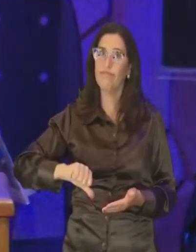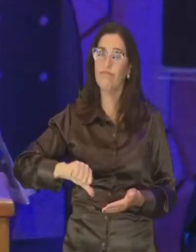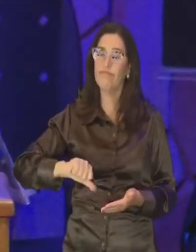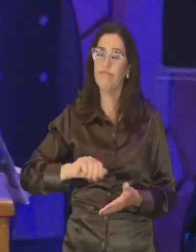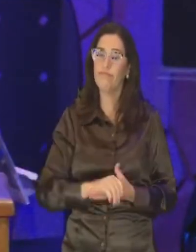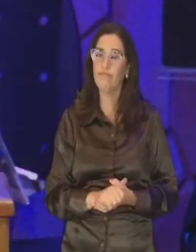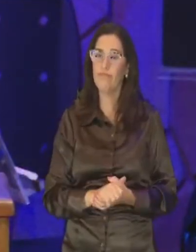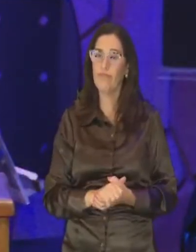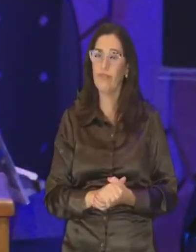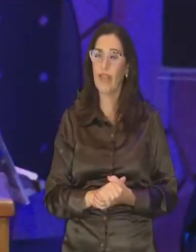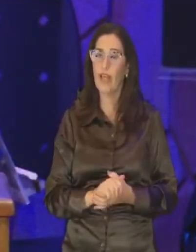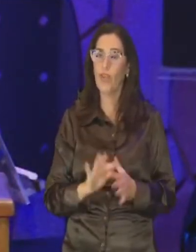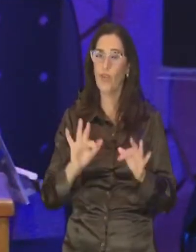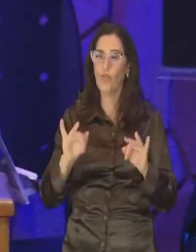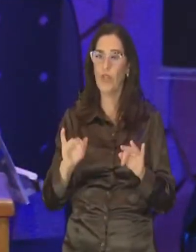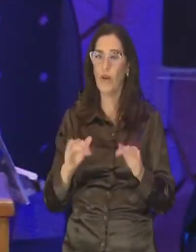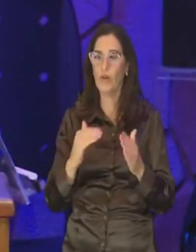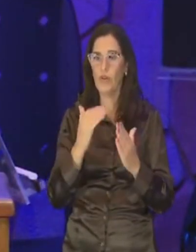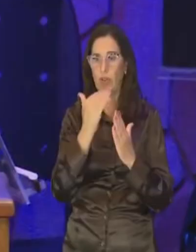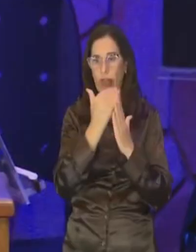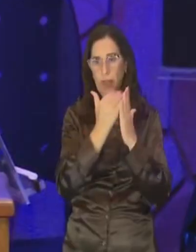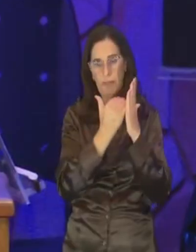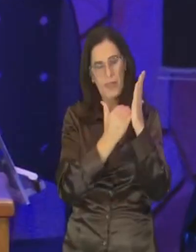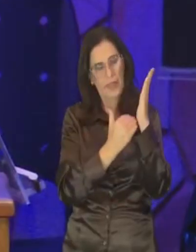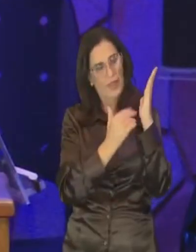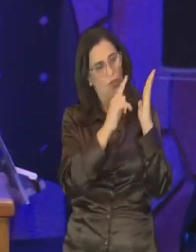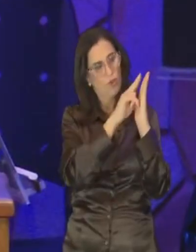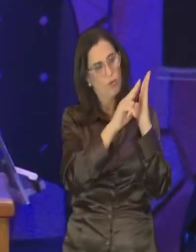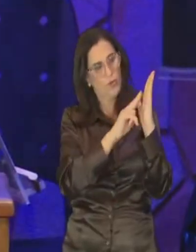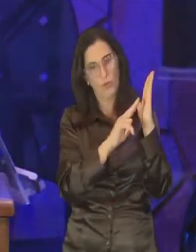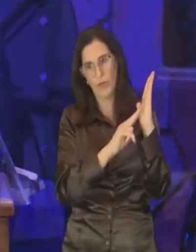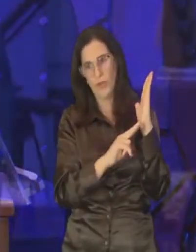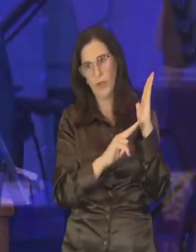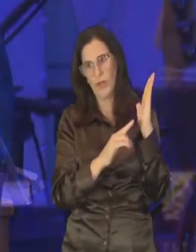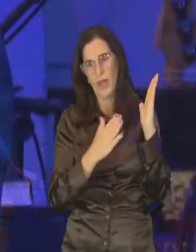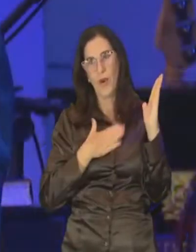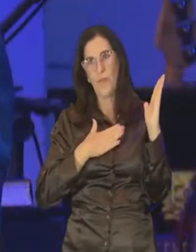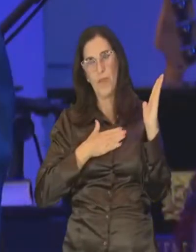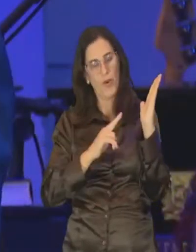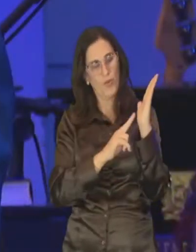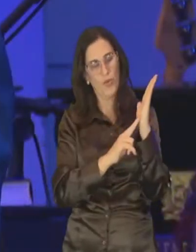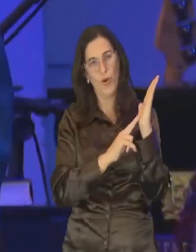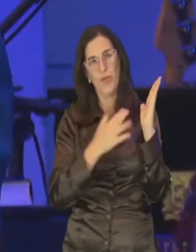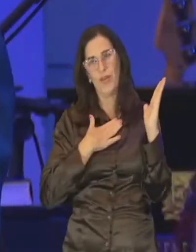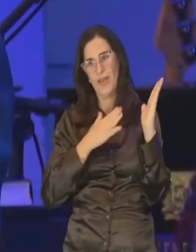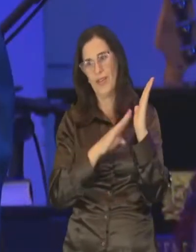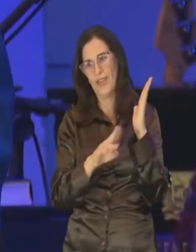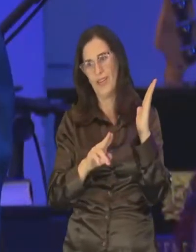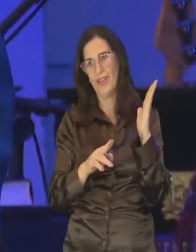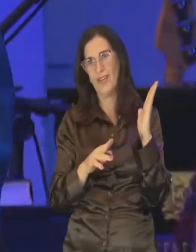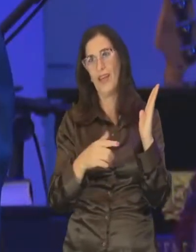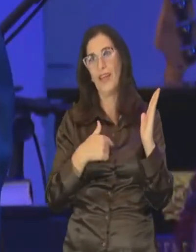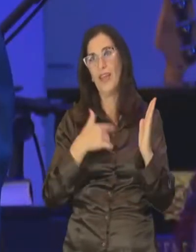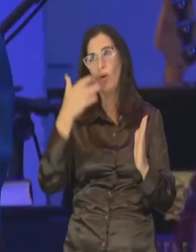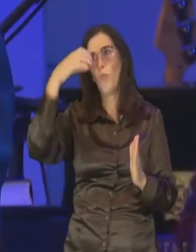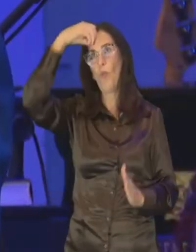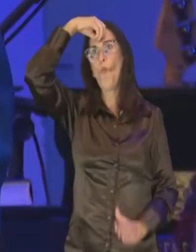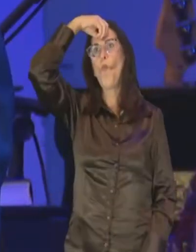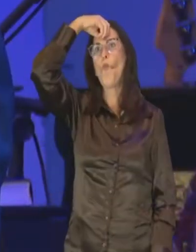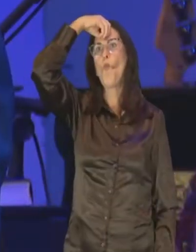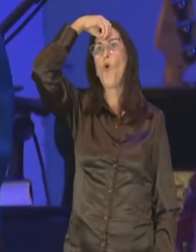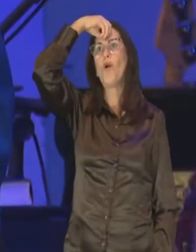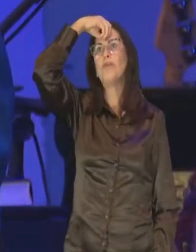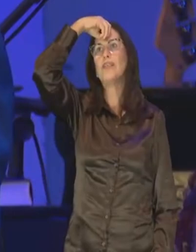No final desta lista, obviamente, estava o meu nome, sem eu saber.